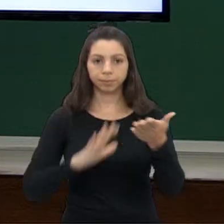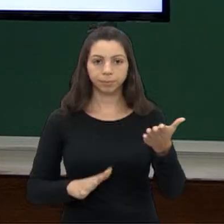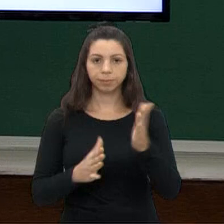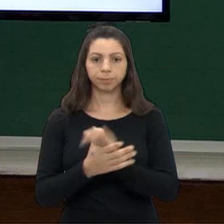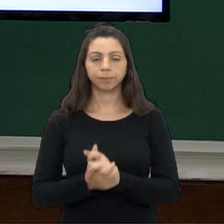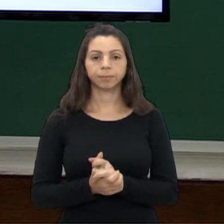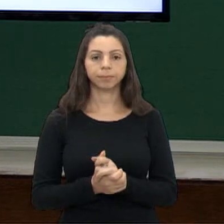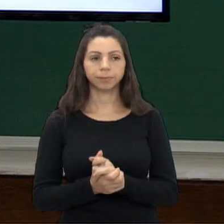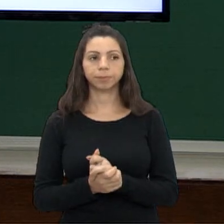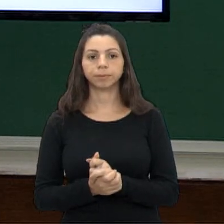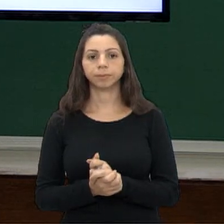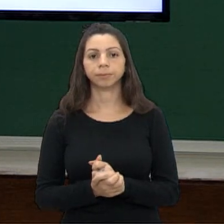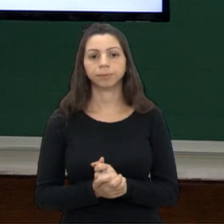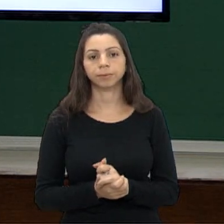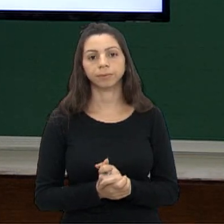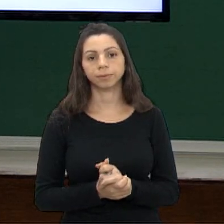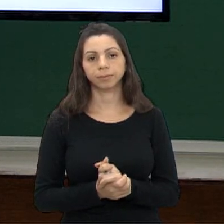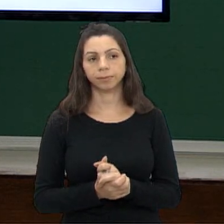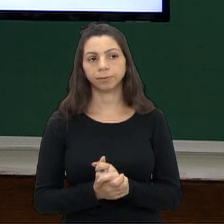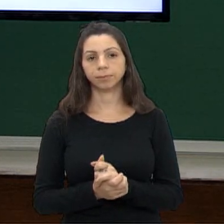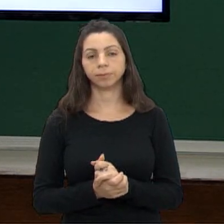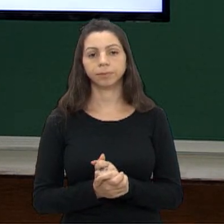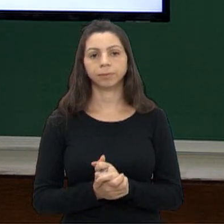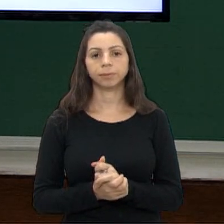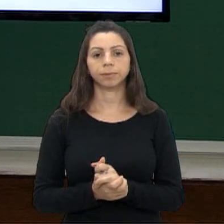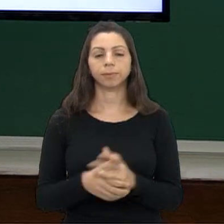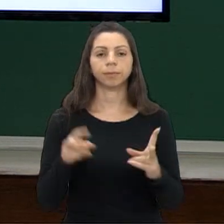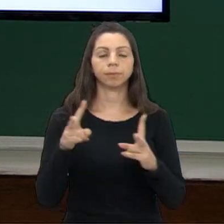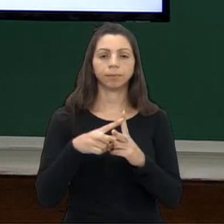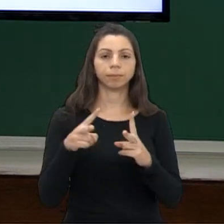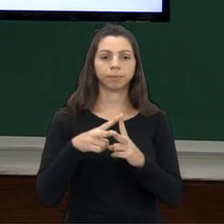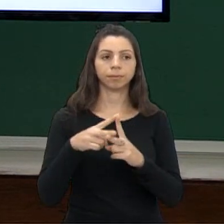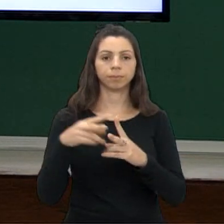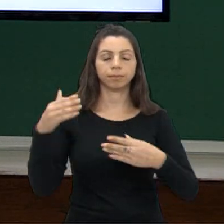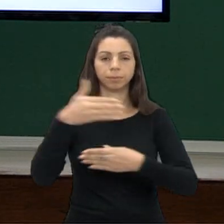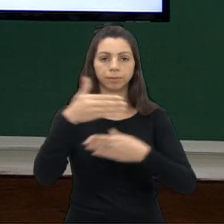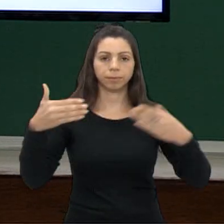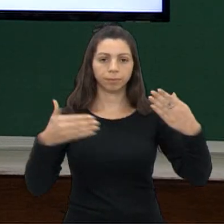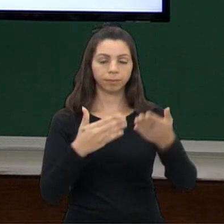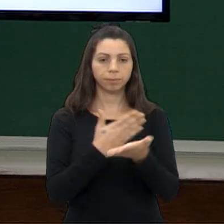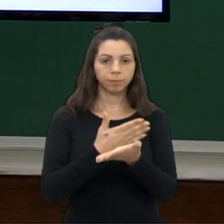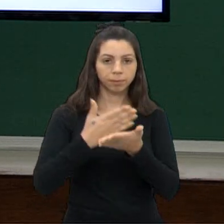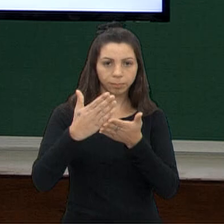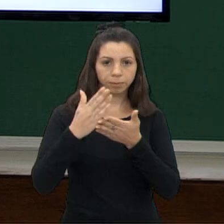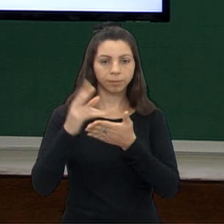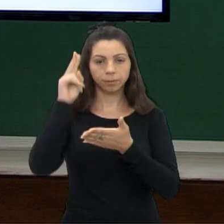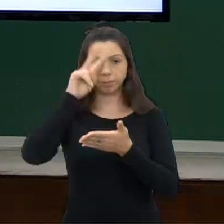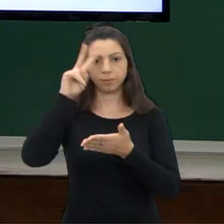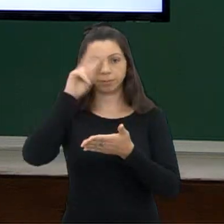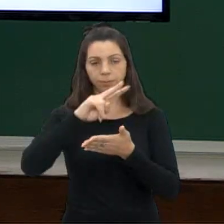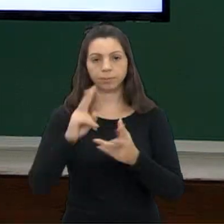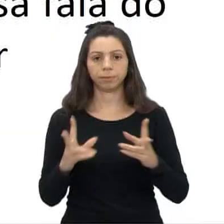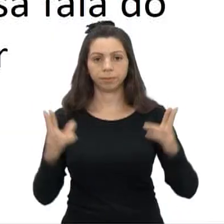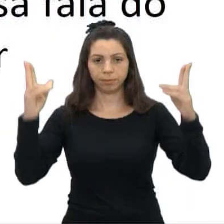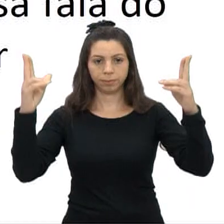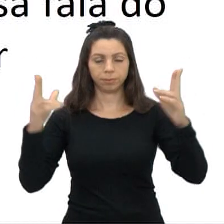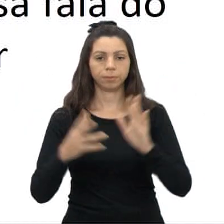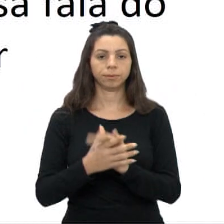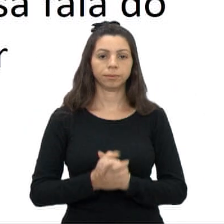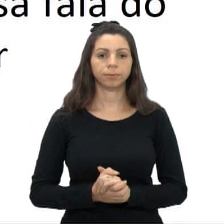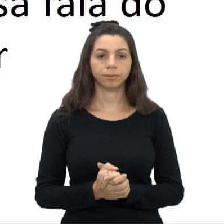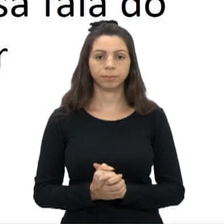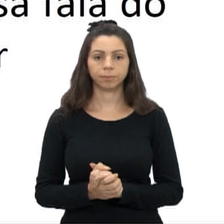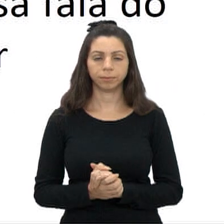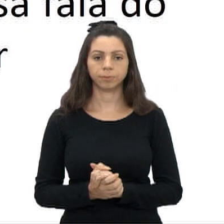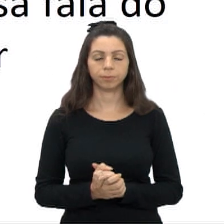já sobre essas 2 telas, esses 2 slides iniciais da nossa história, do nosso fragmento. Leia comigo a